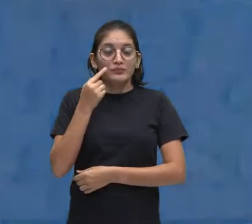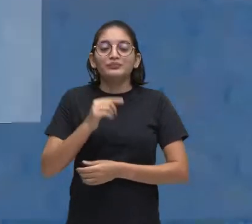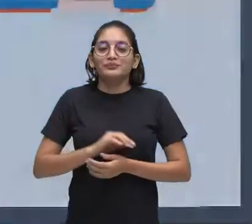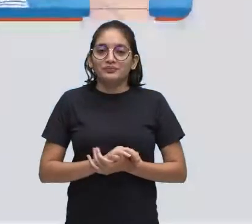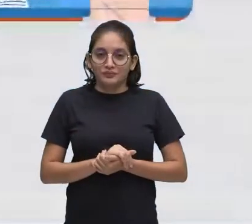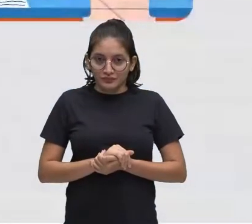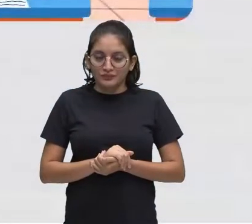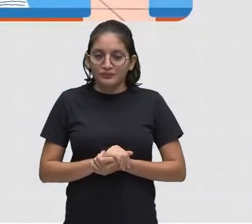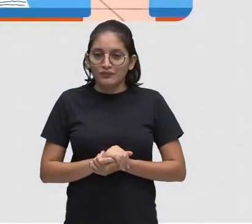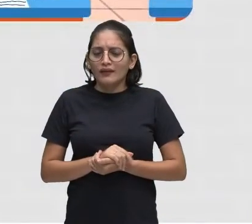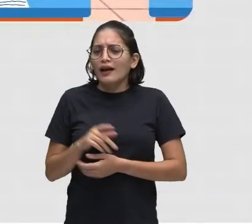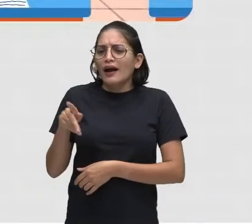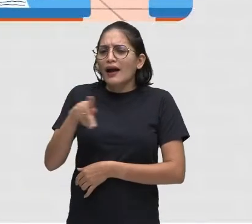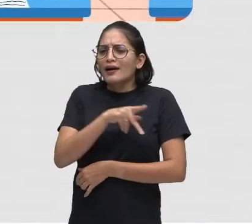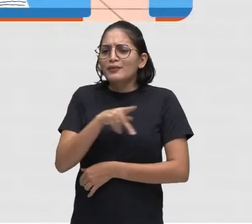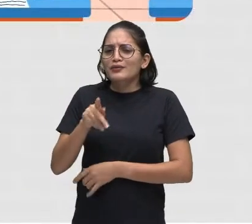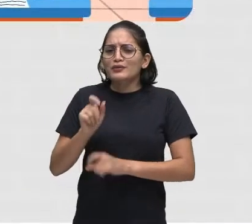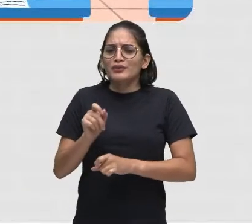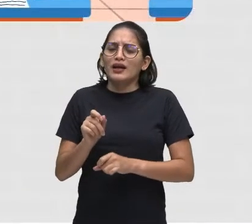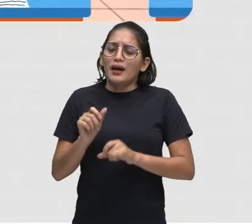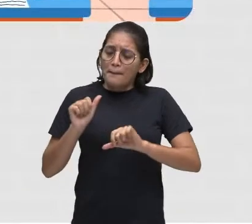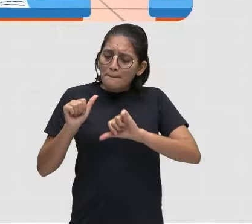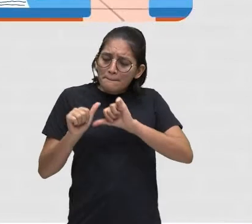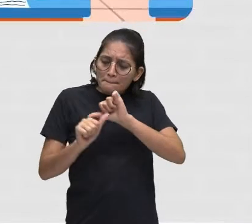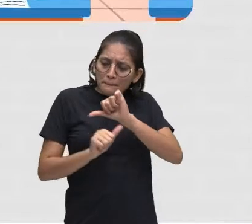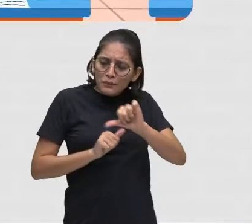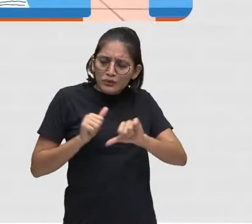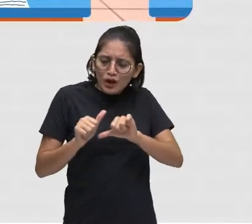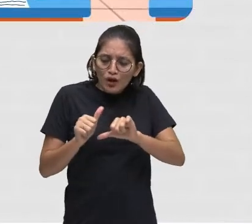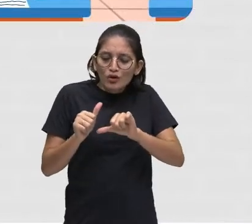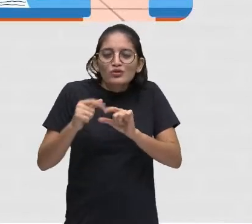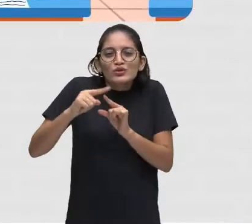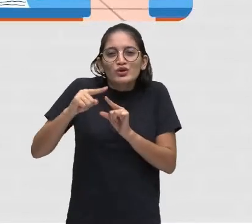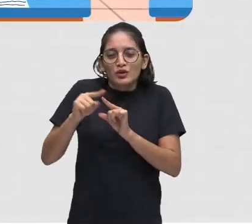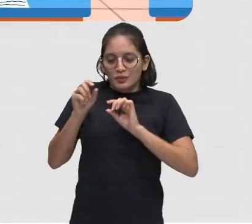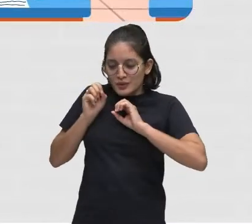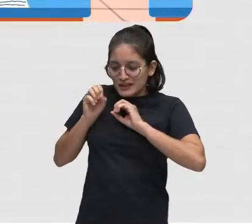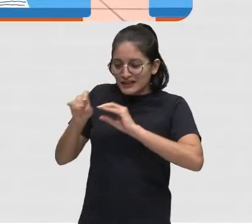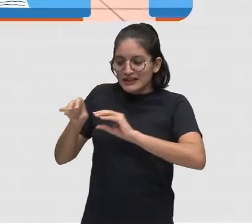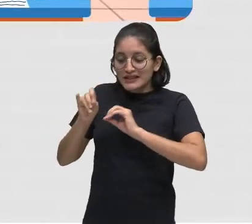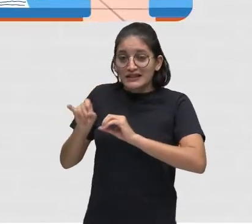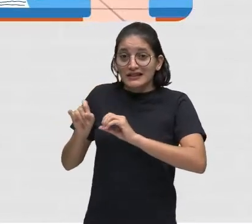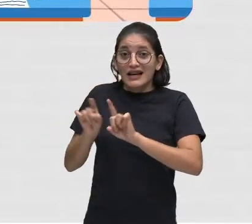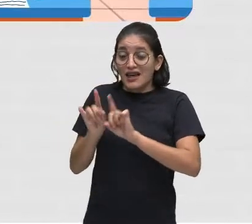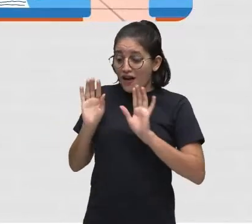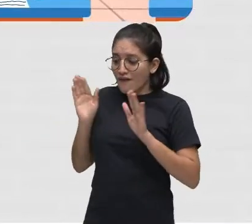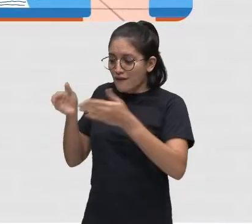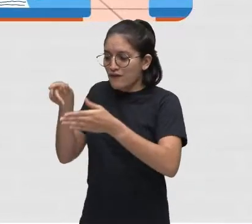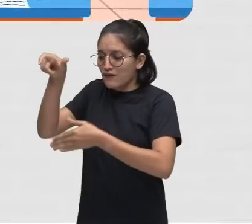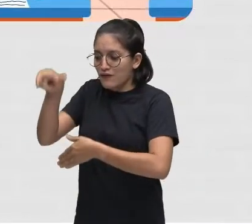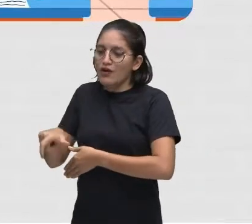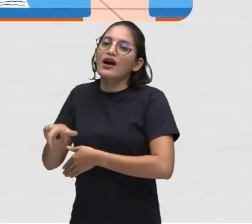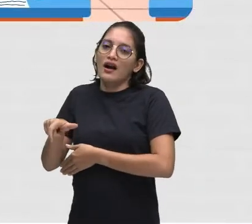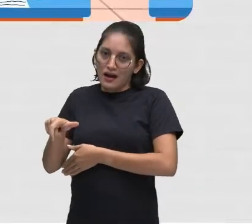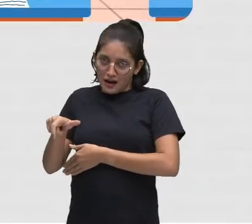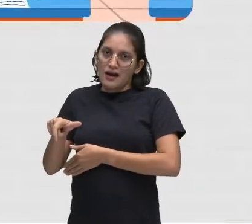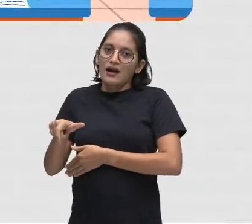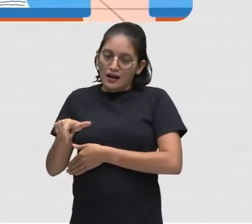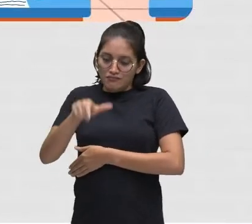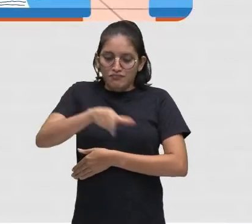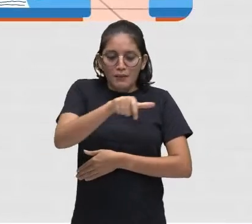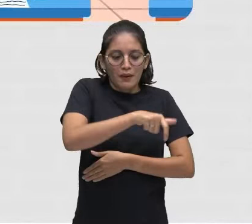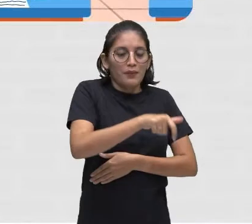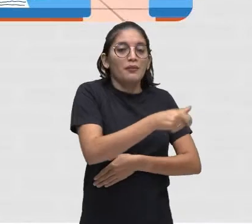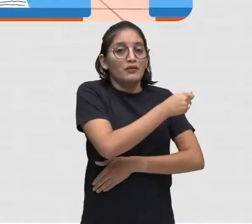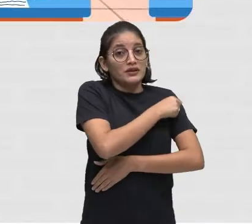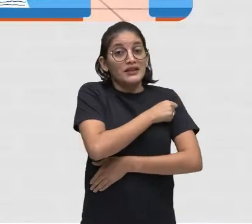a professora decidiu mudar a sua maneira de ensinar e passou a dar mais atenção aos seus alunos e principalmente